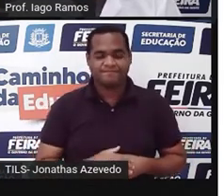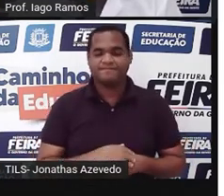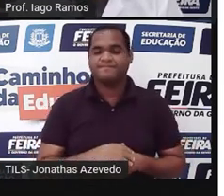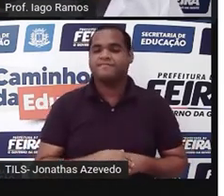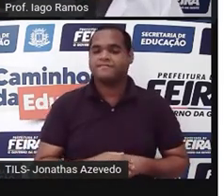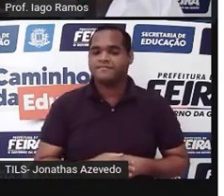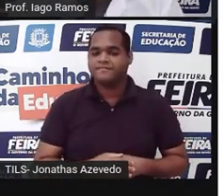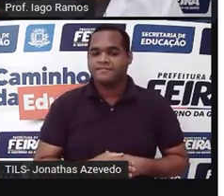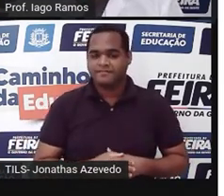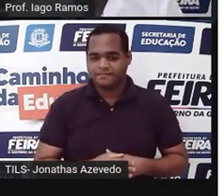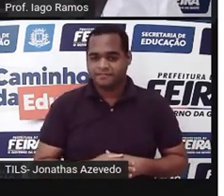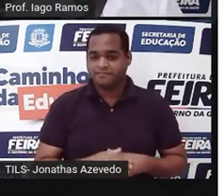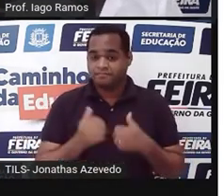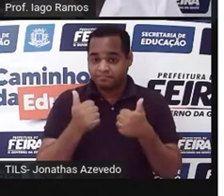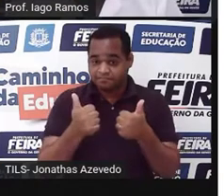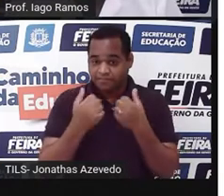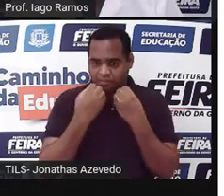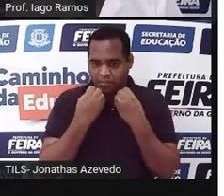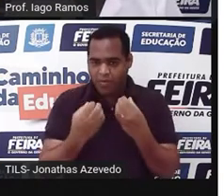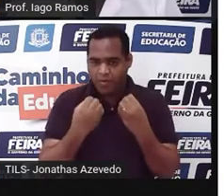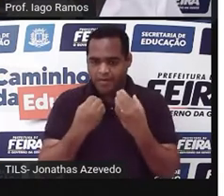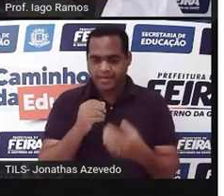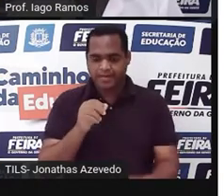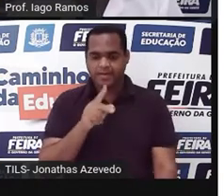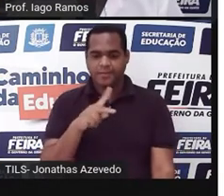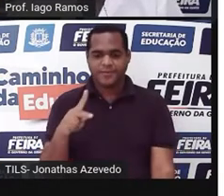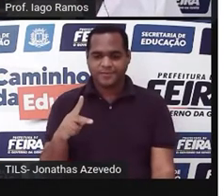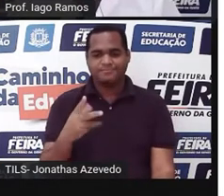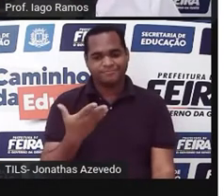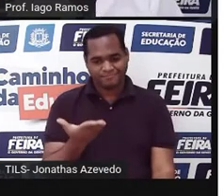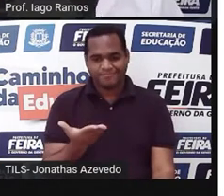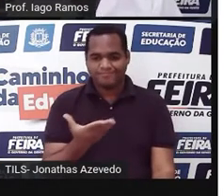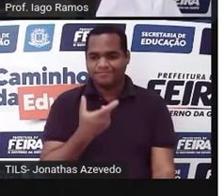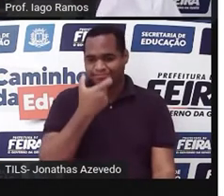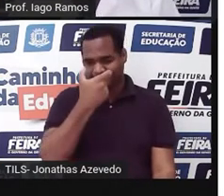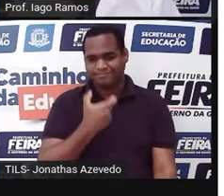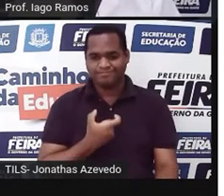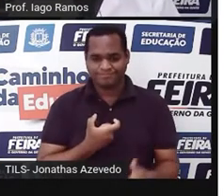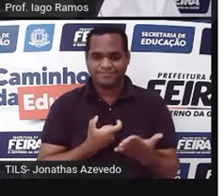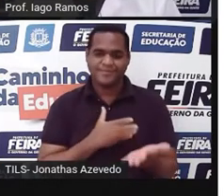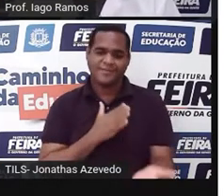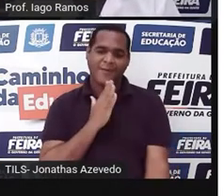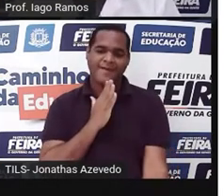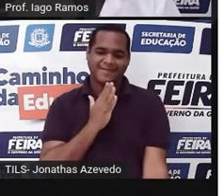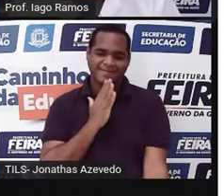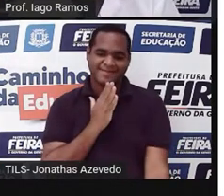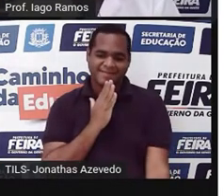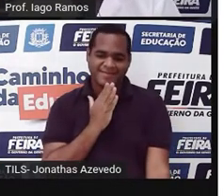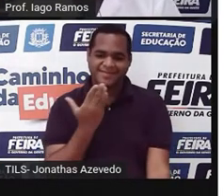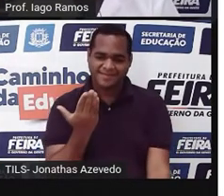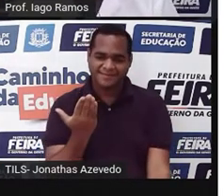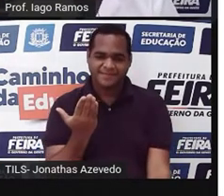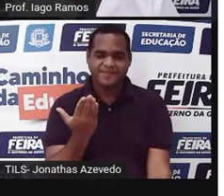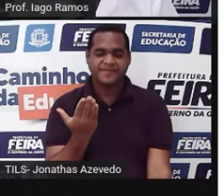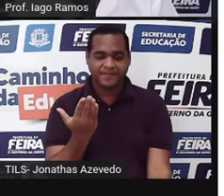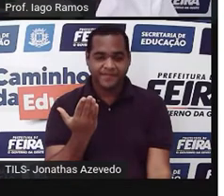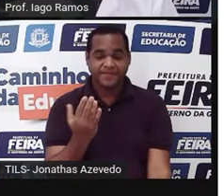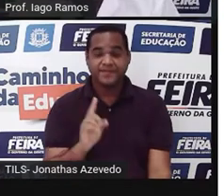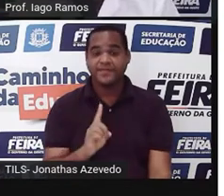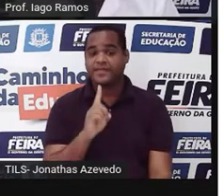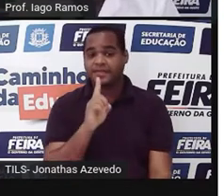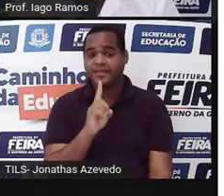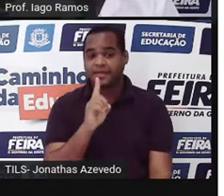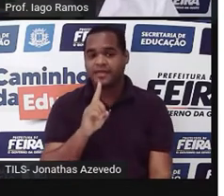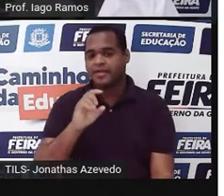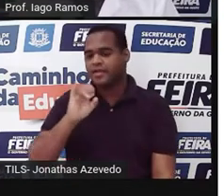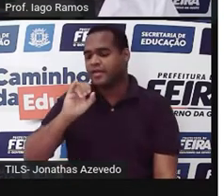certo bom esse professor que aqui está falando é o professor Iago Ramos vem lá da